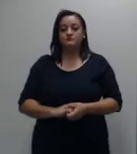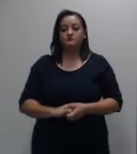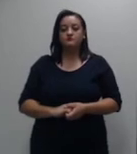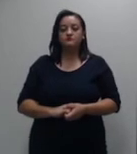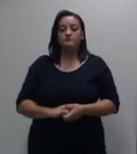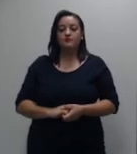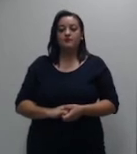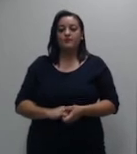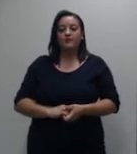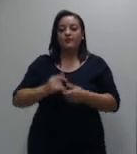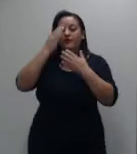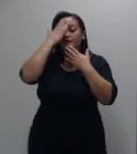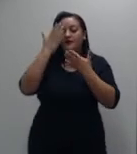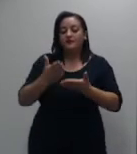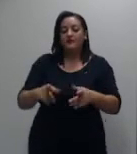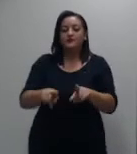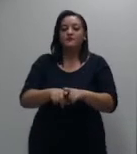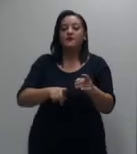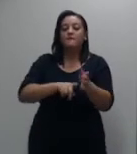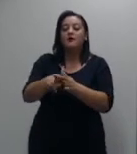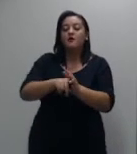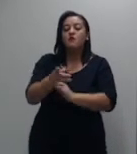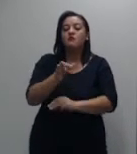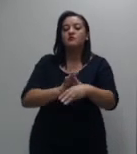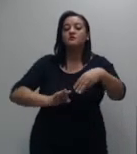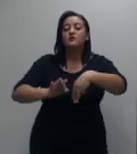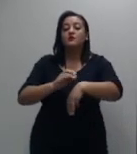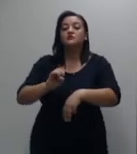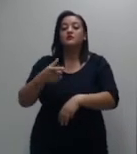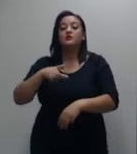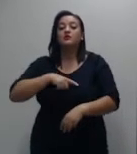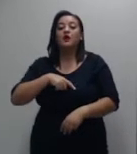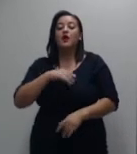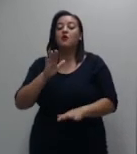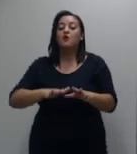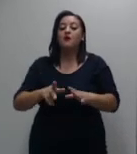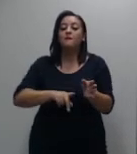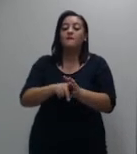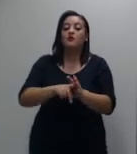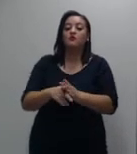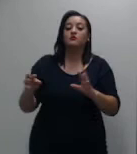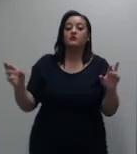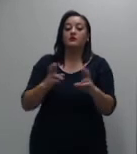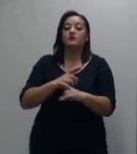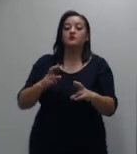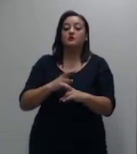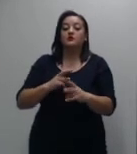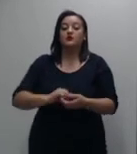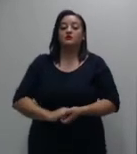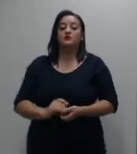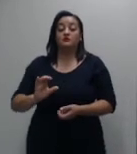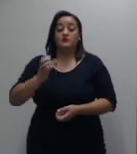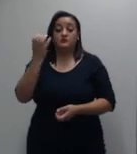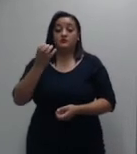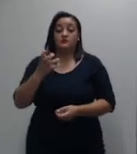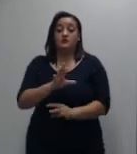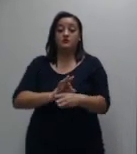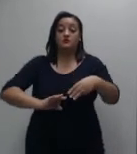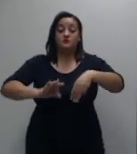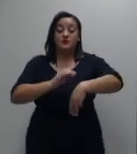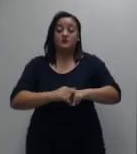agradeço vossa excelência' e senhores ministros já qualquer indagação com relação à decisão do eminente